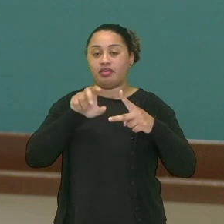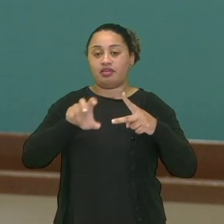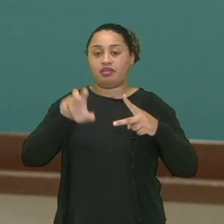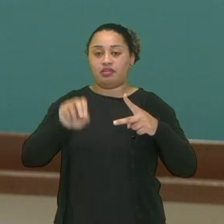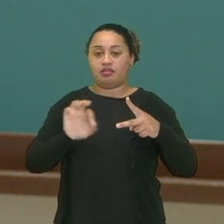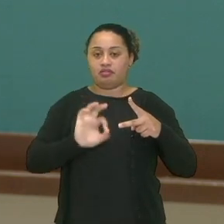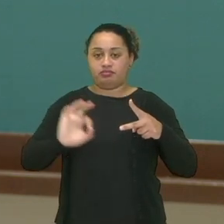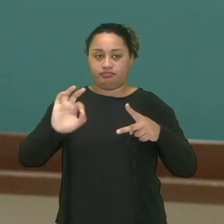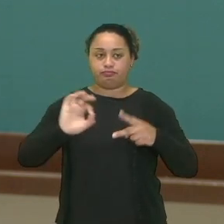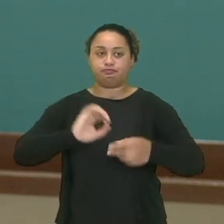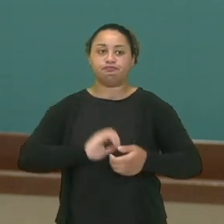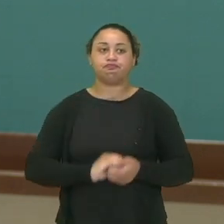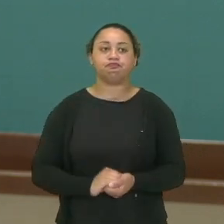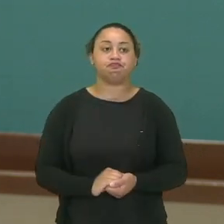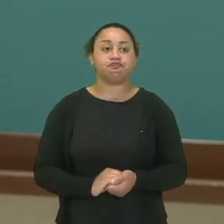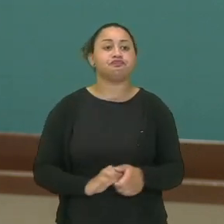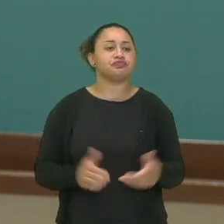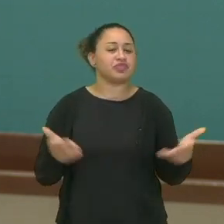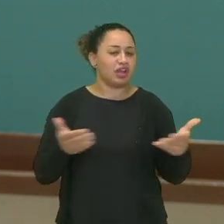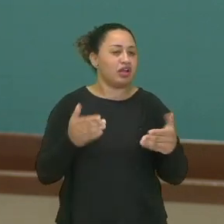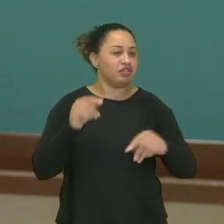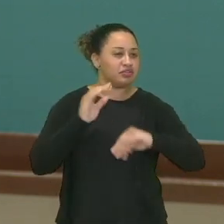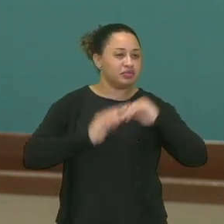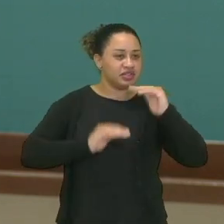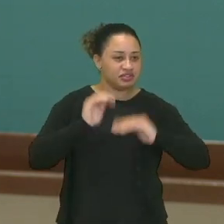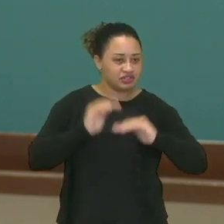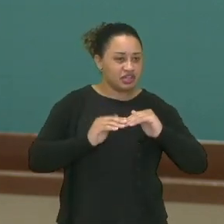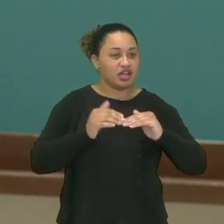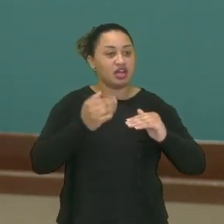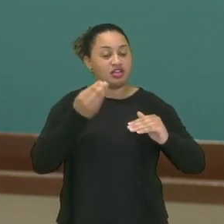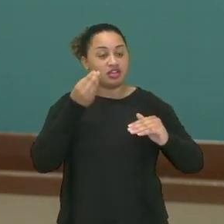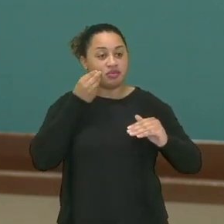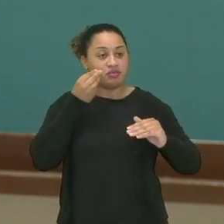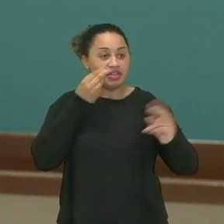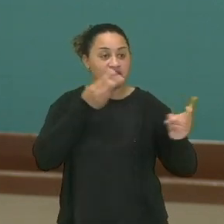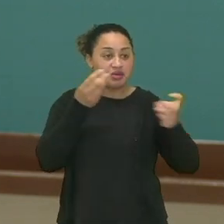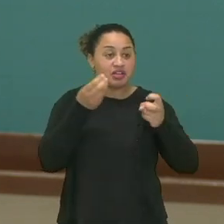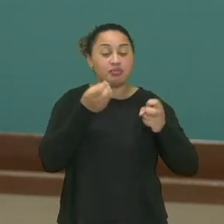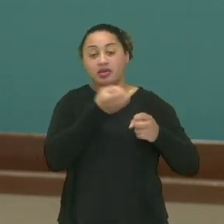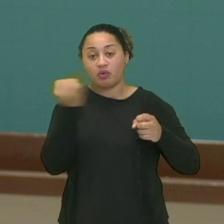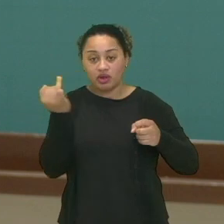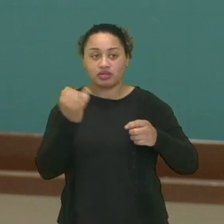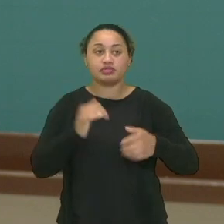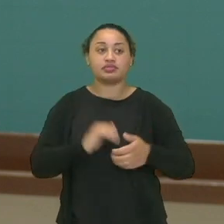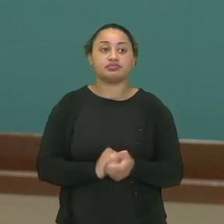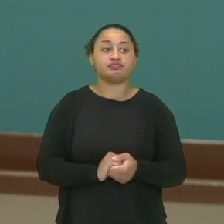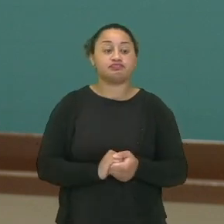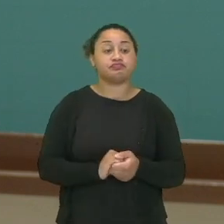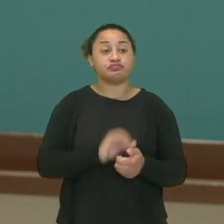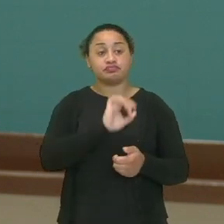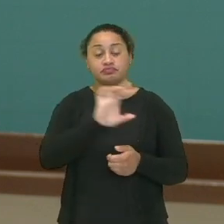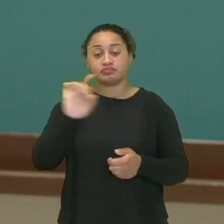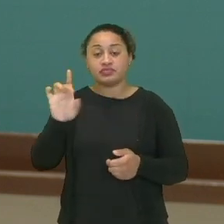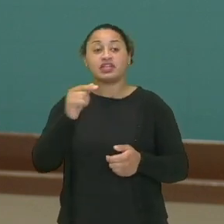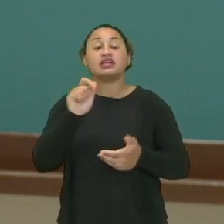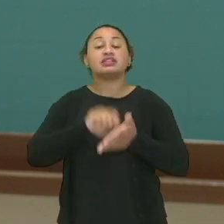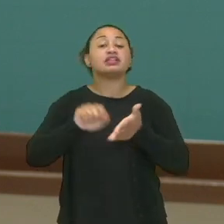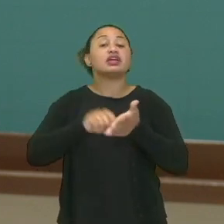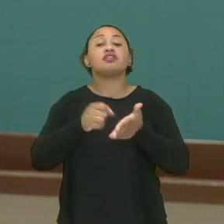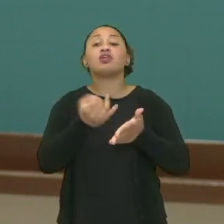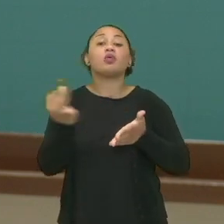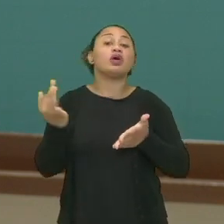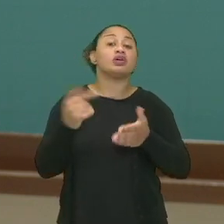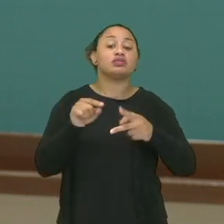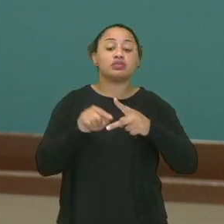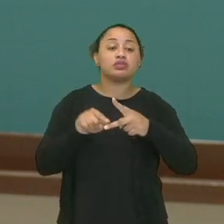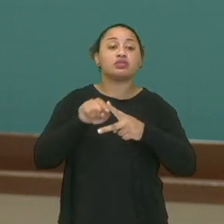50, tá bom? Aí, vamos praticar um pouquinho? Vamos tentar identificar essas medidas? Em cada item, escreva a medida do ângulo.